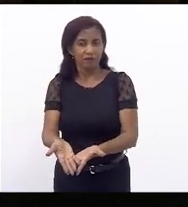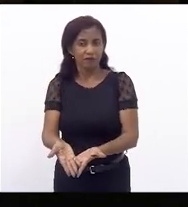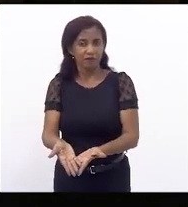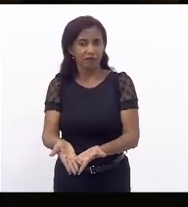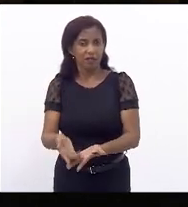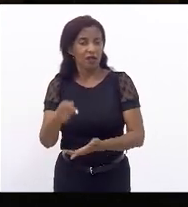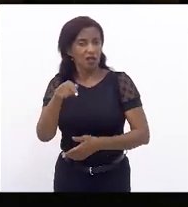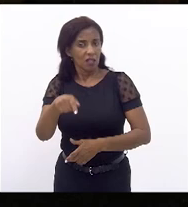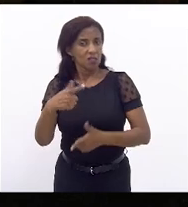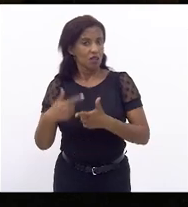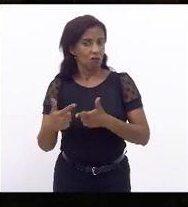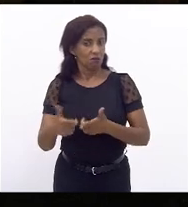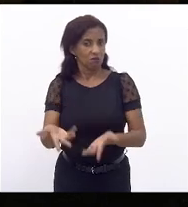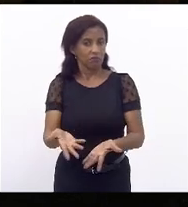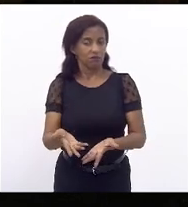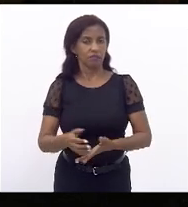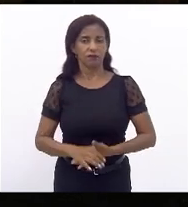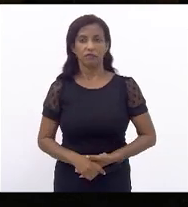neste caso específico.